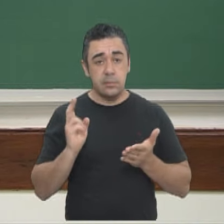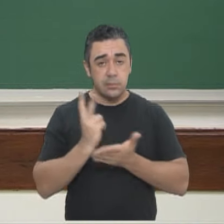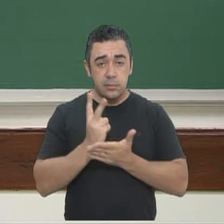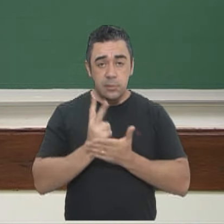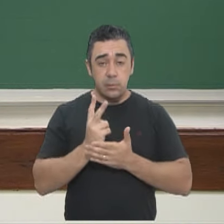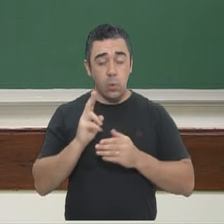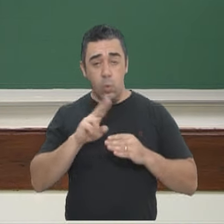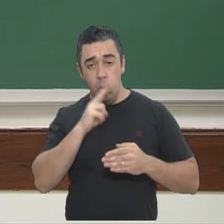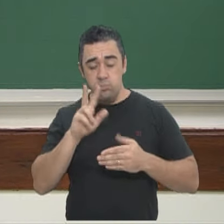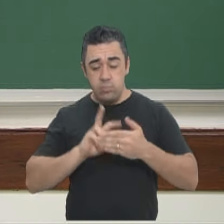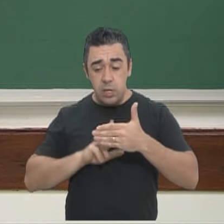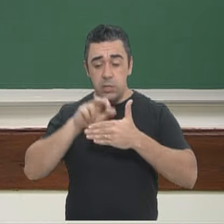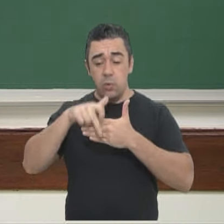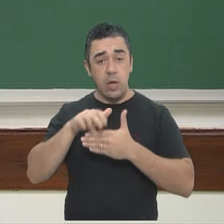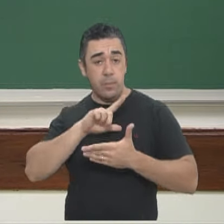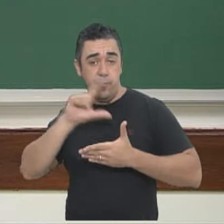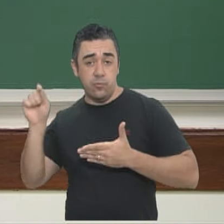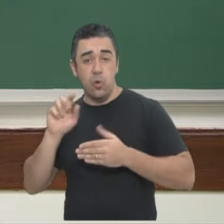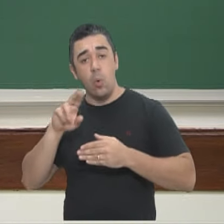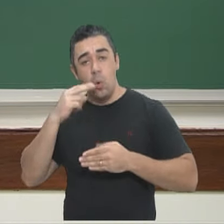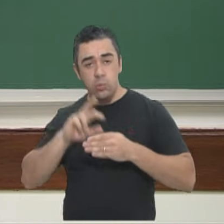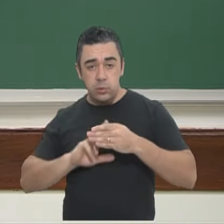de saltar algum obstáculo.